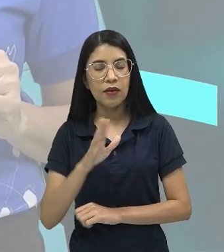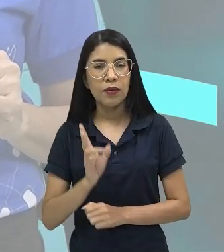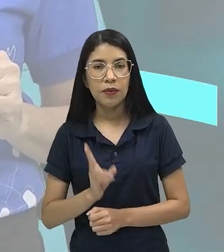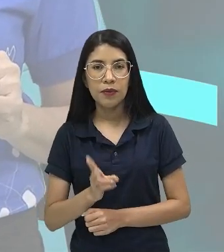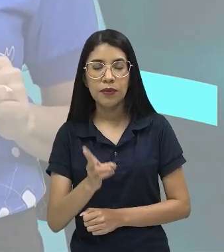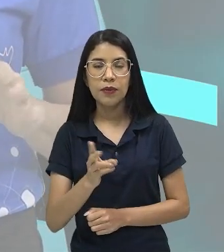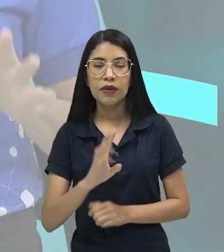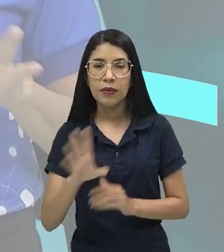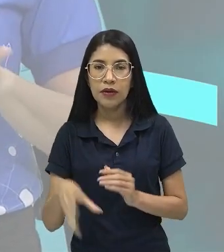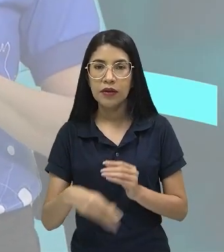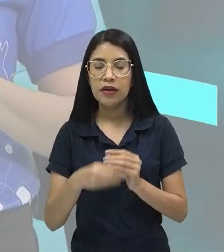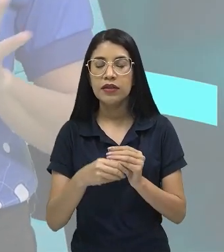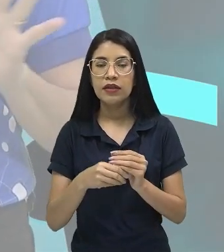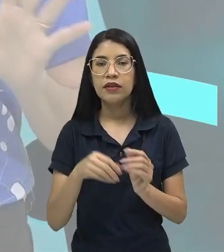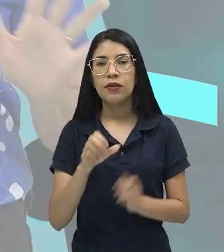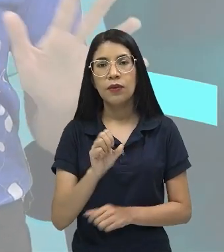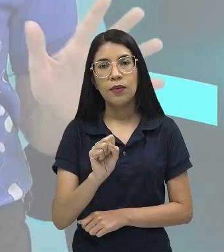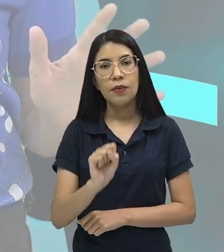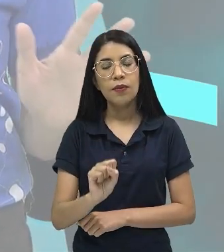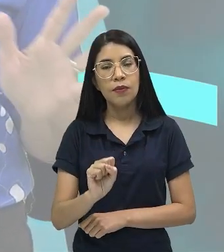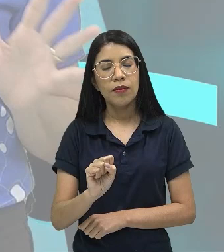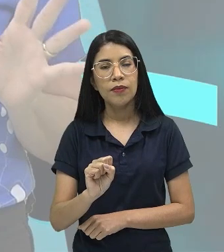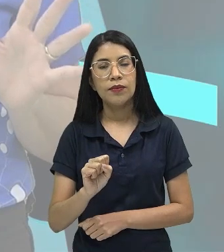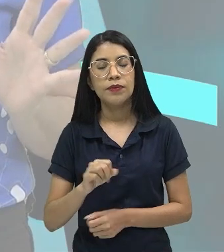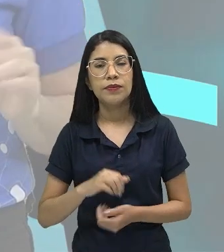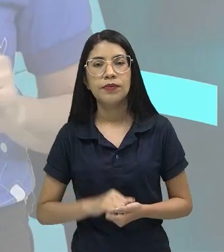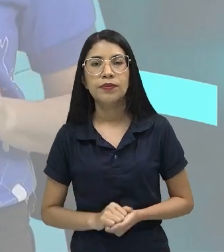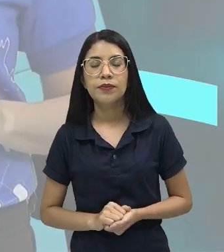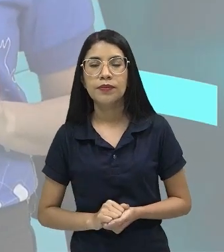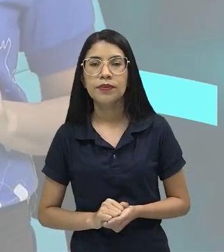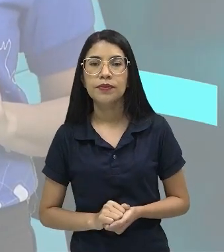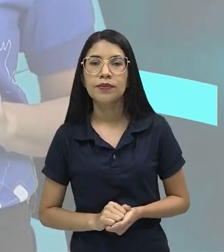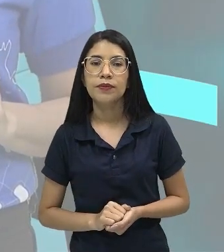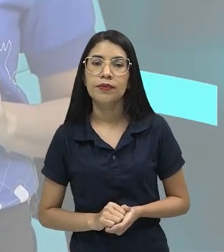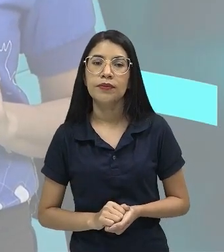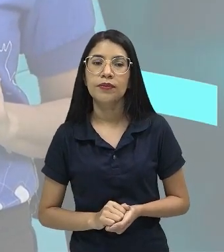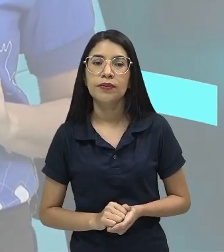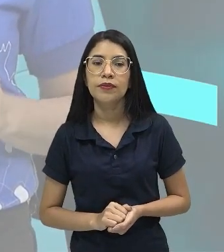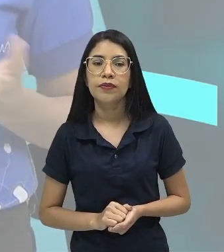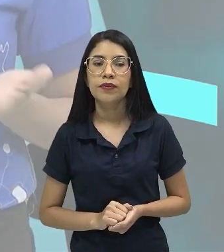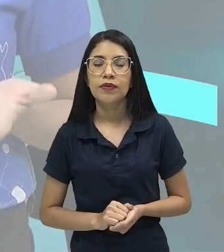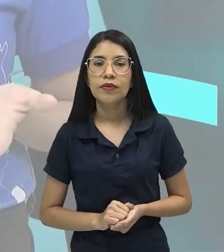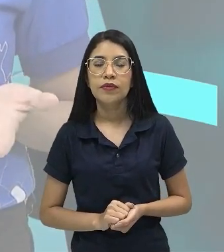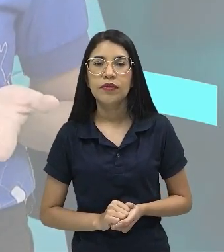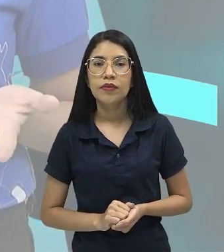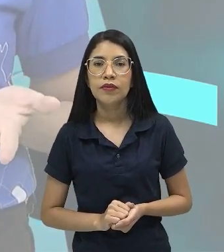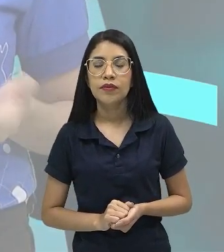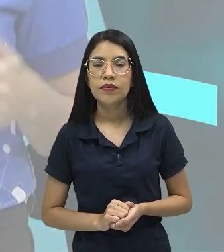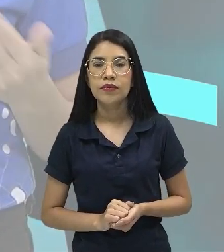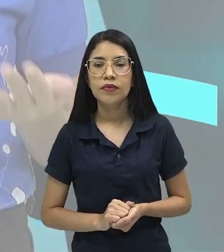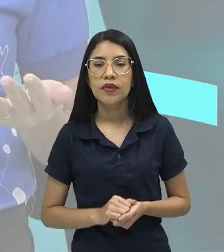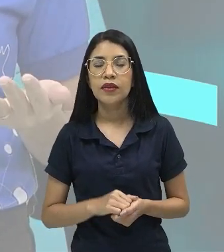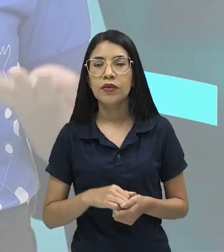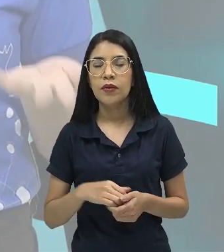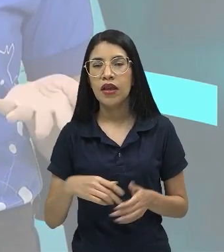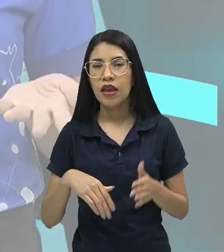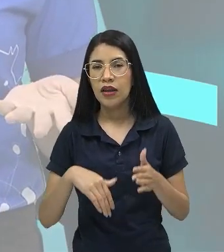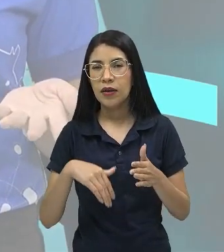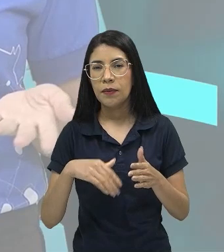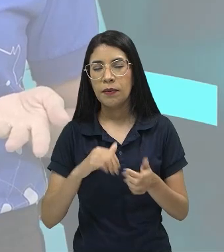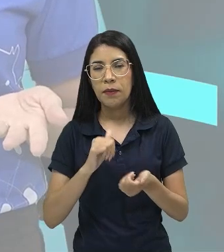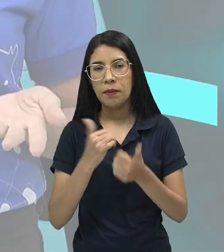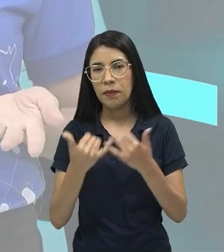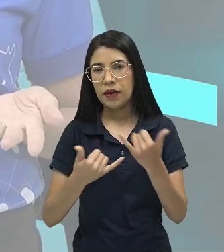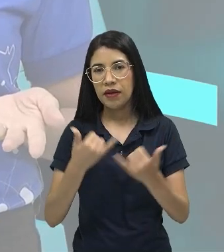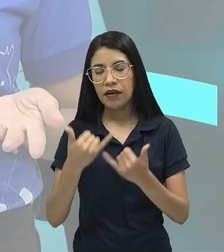colocar o S lá no final e tá tudo certo. Então, play, que é o verbo jogar, né? Brincar, tocar